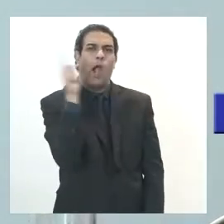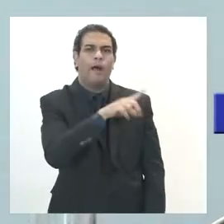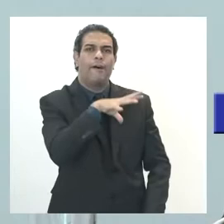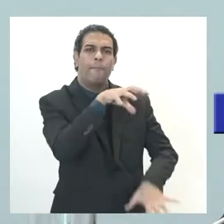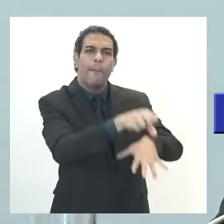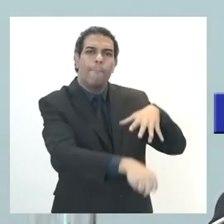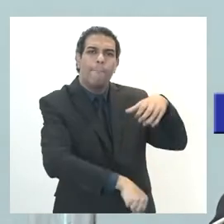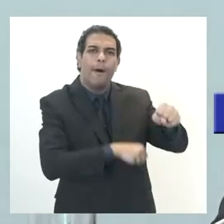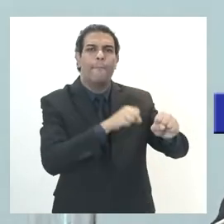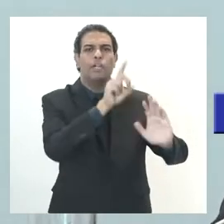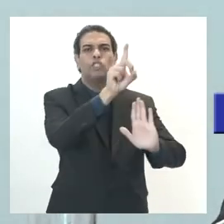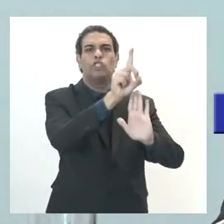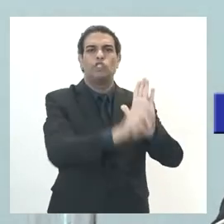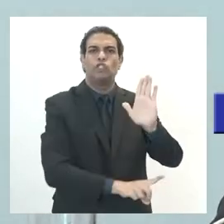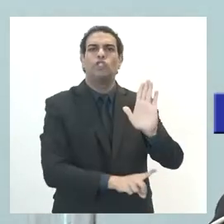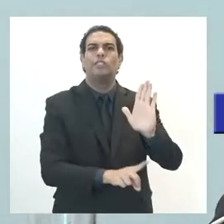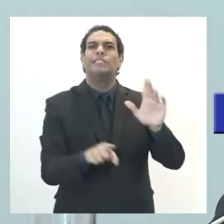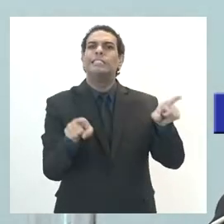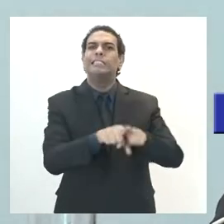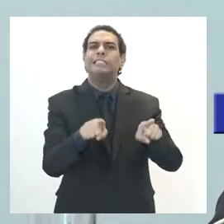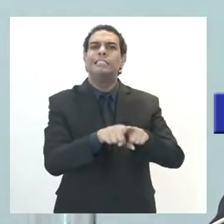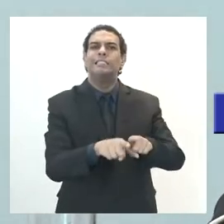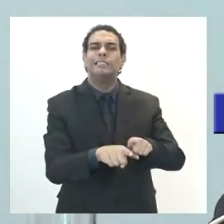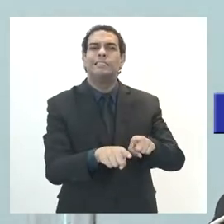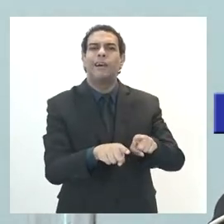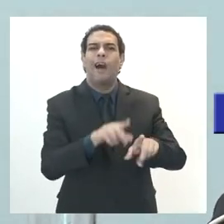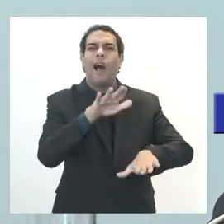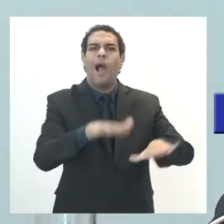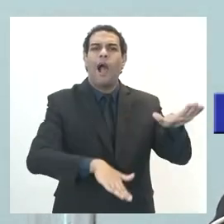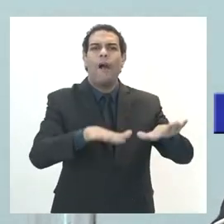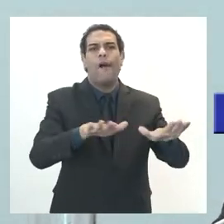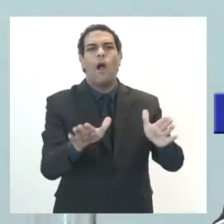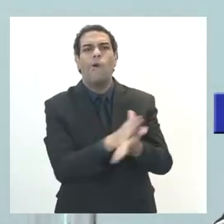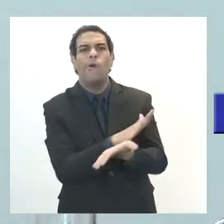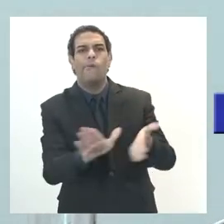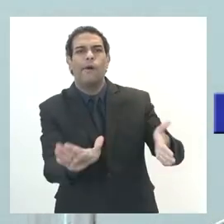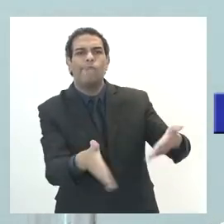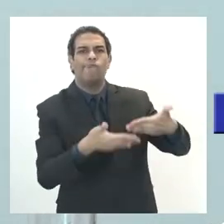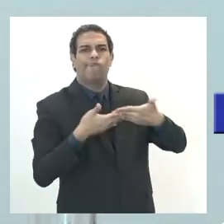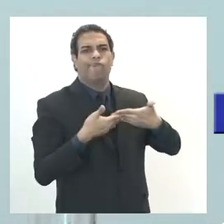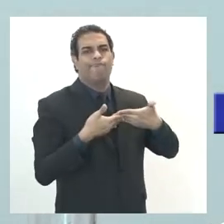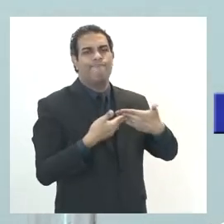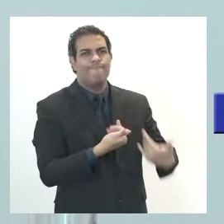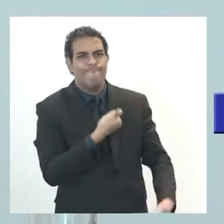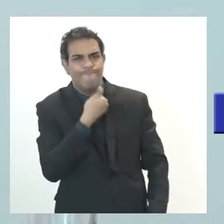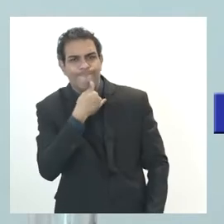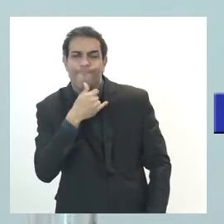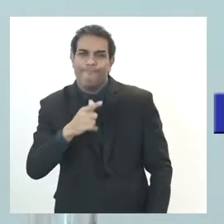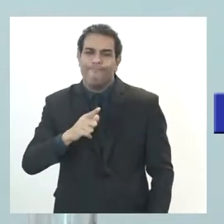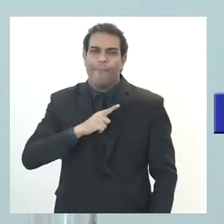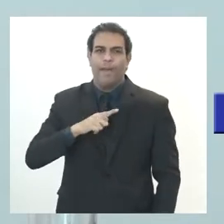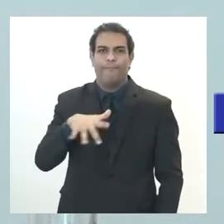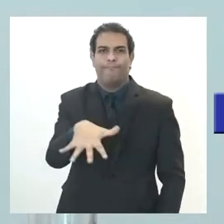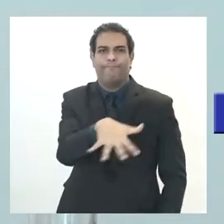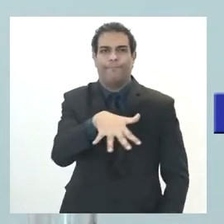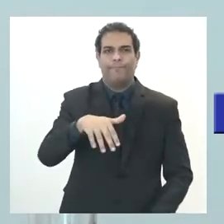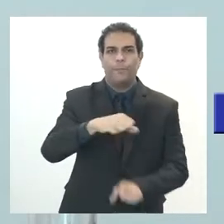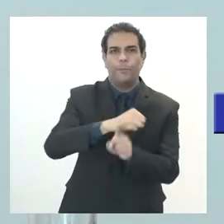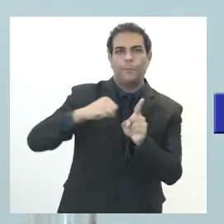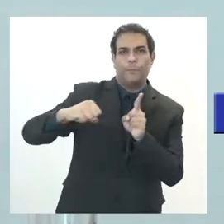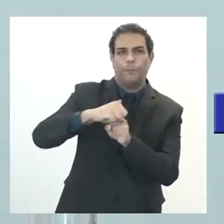dos seus pares ela tenta ser se a luz de qualquer maneira infelizmente então